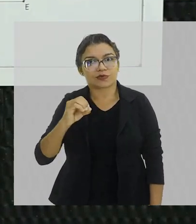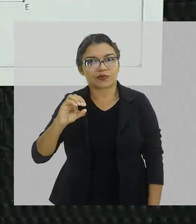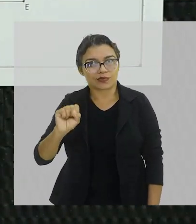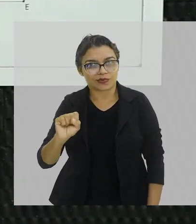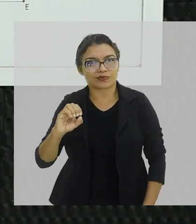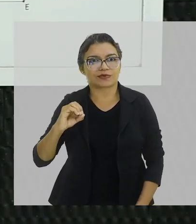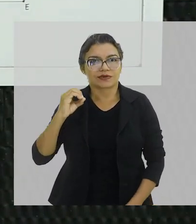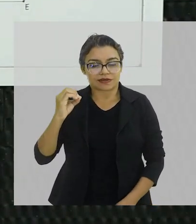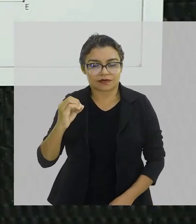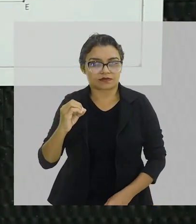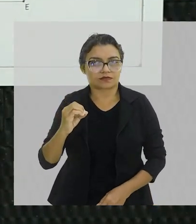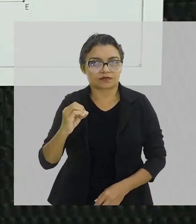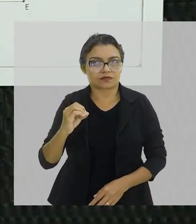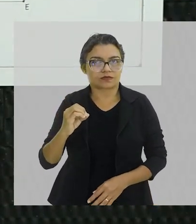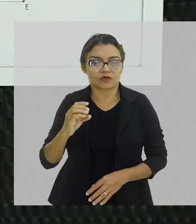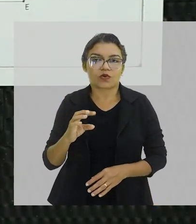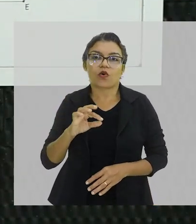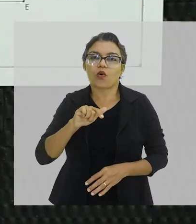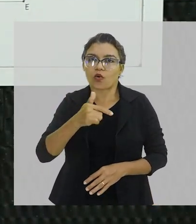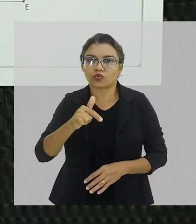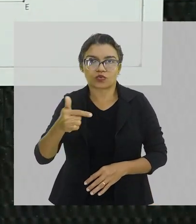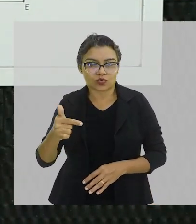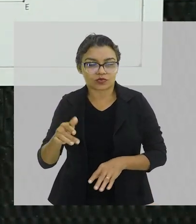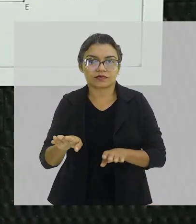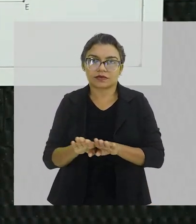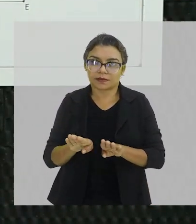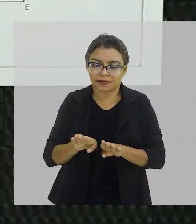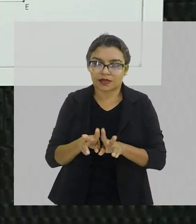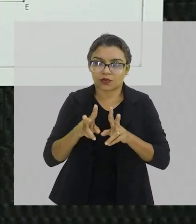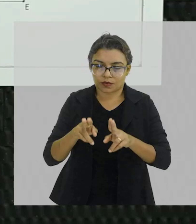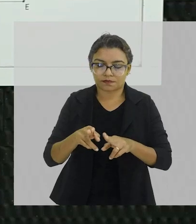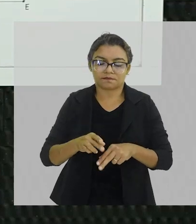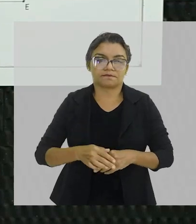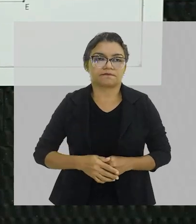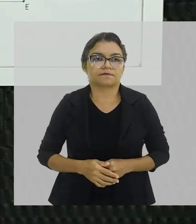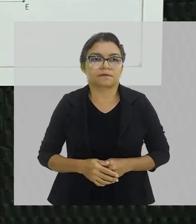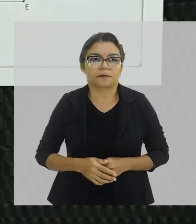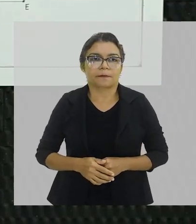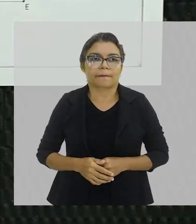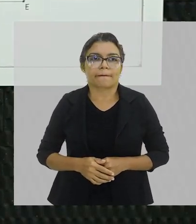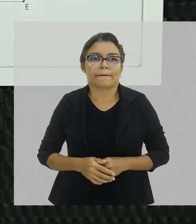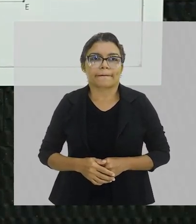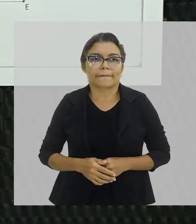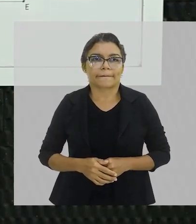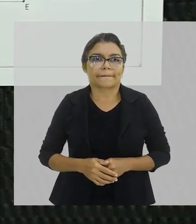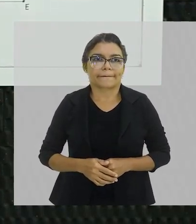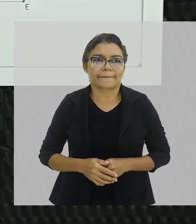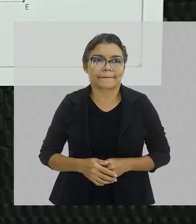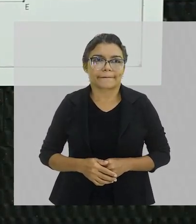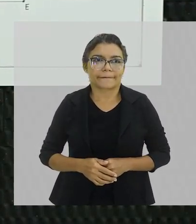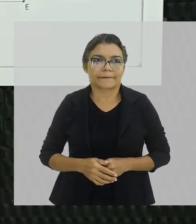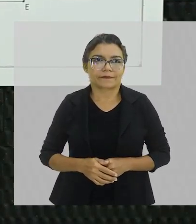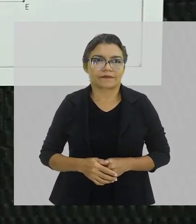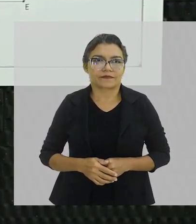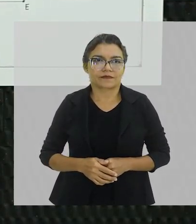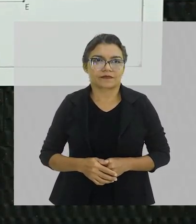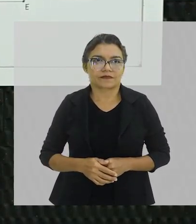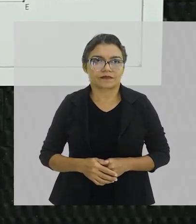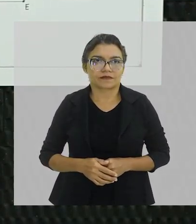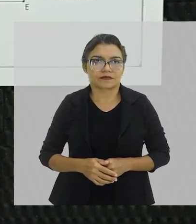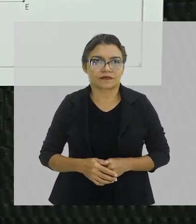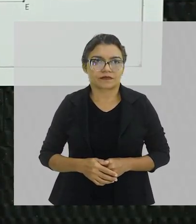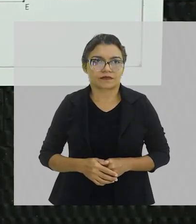vai medir também 108 graus. Olha só, turma, vamos olhar aqui para esse triângulo aqui,